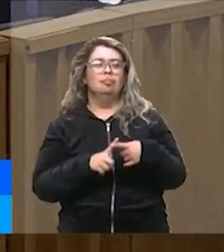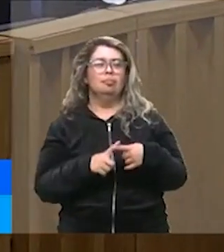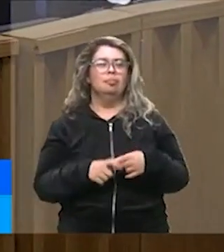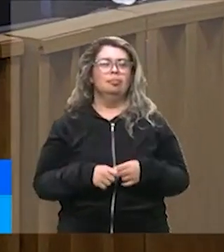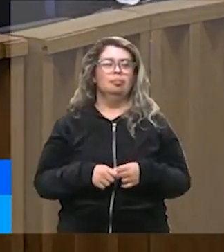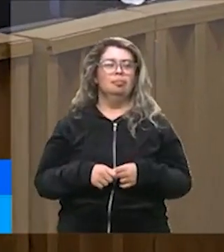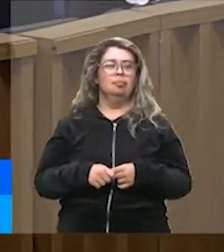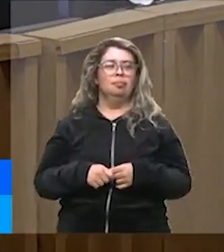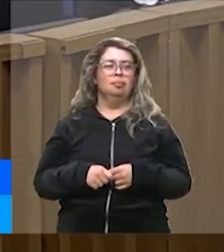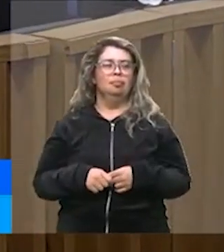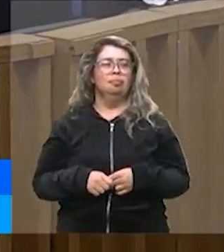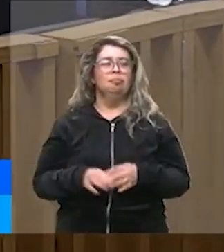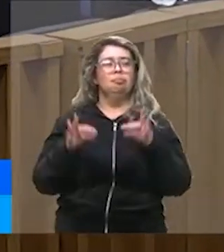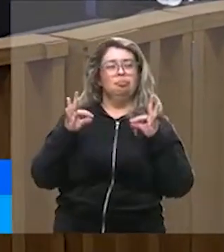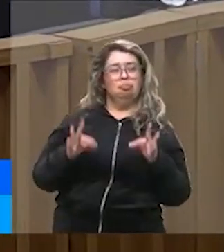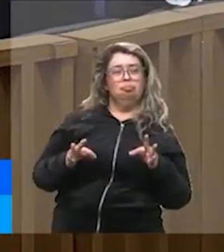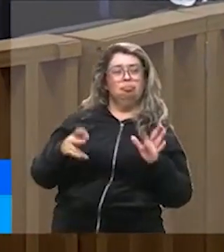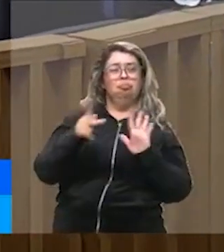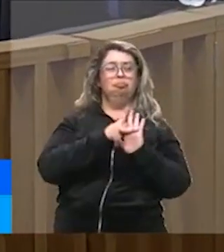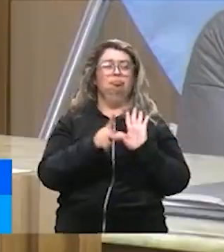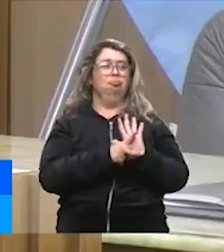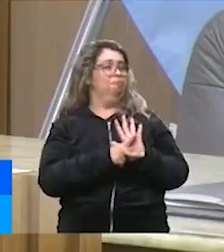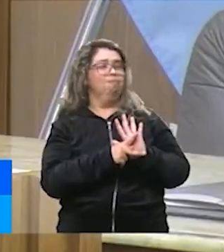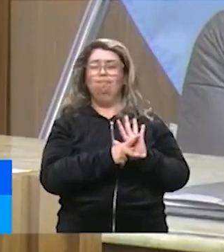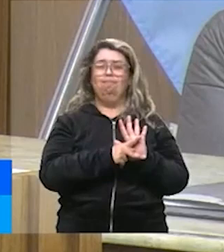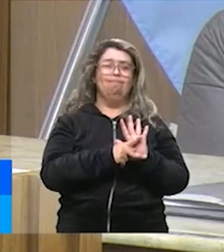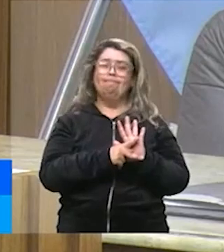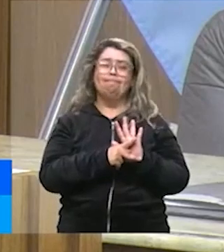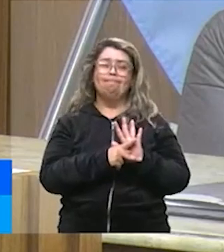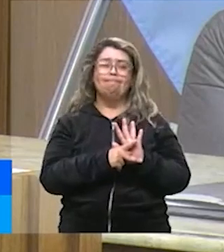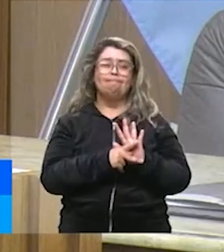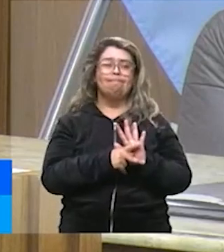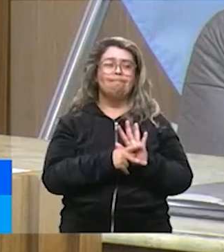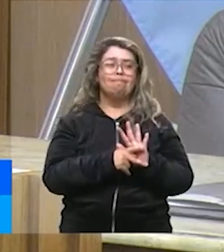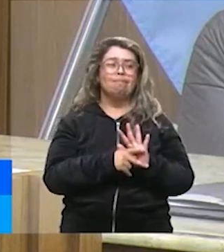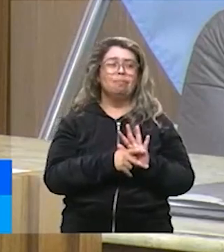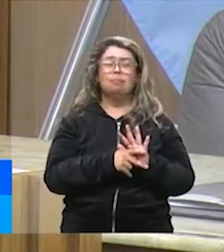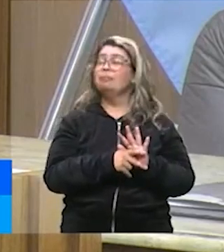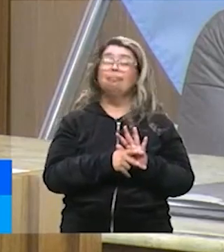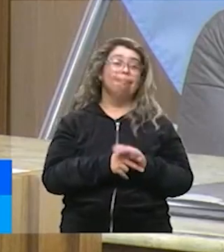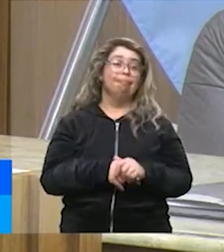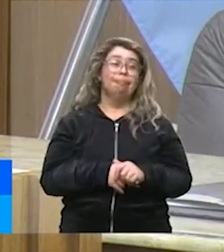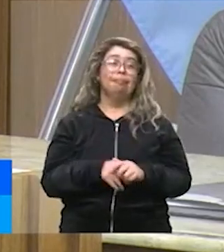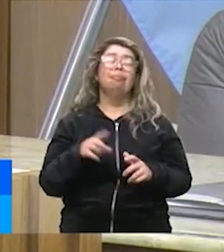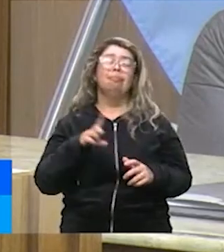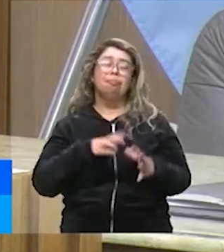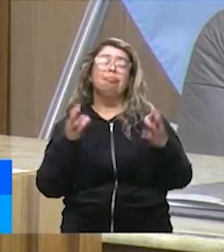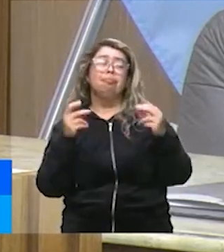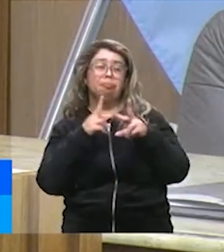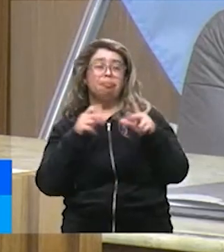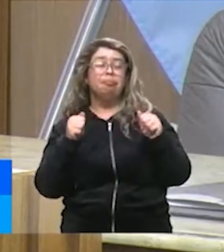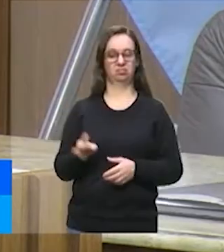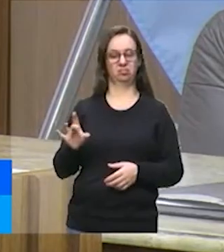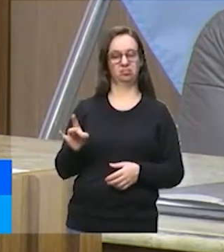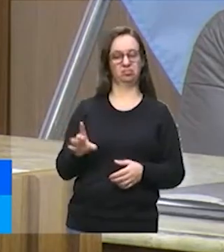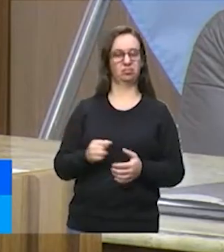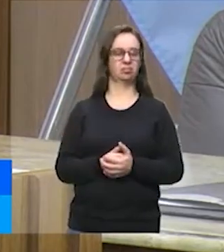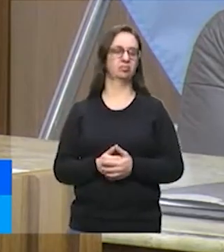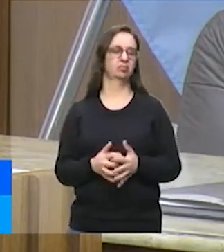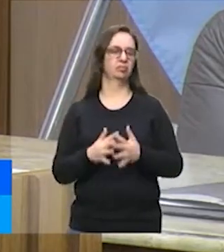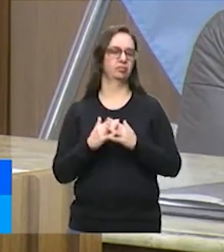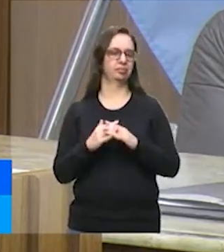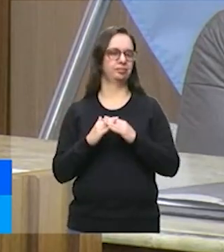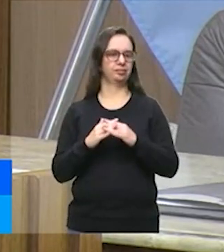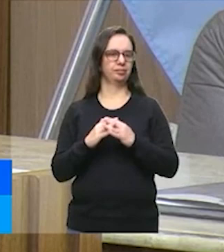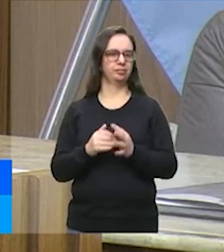estar perfeitinho um projeto do Alexandre não vai estar perfeitinho um projeto ainda não está tem muita coisa para ser resolvido ao